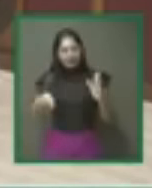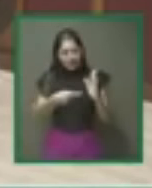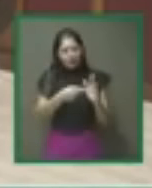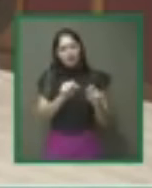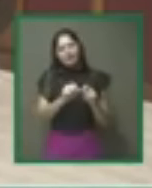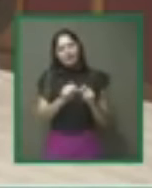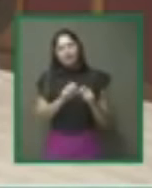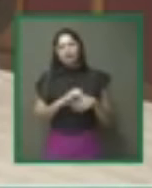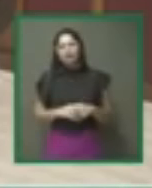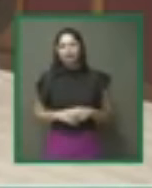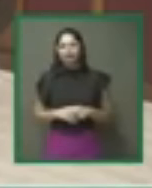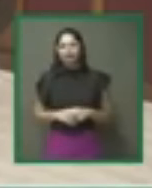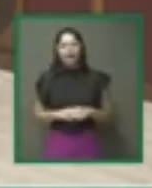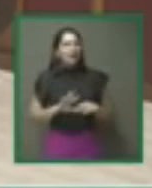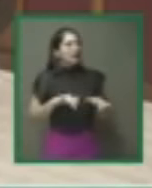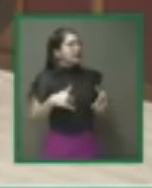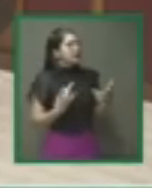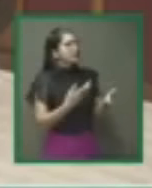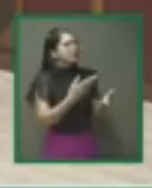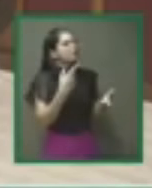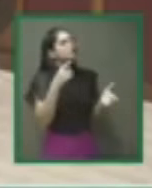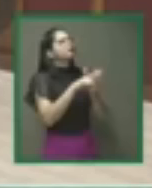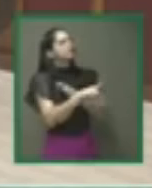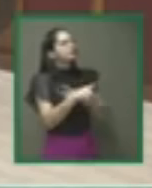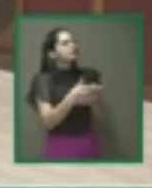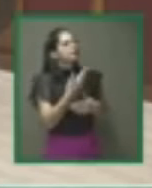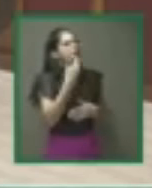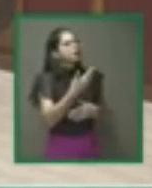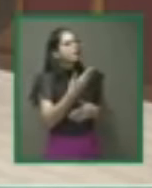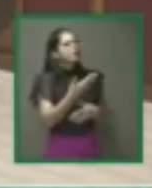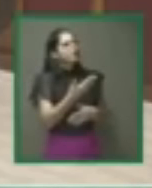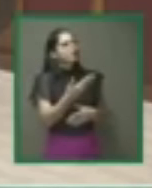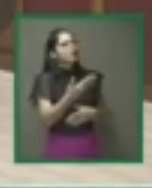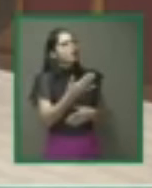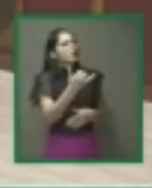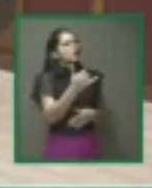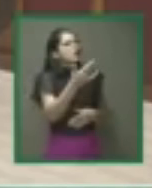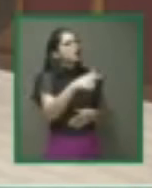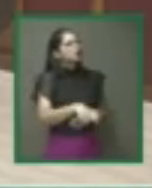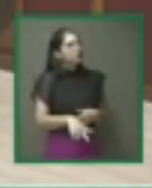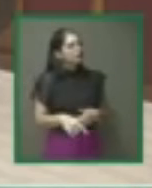Depois que ele subtraiu esse telefone, você andou atrás dele por conta do telefone?